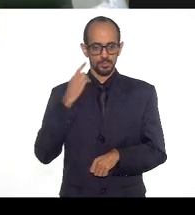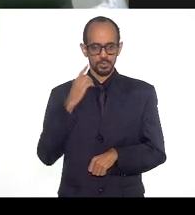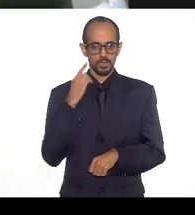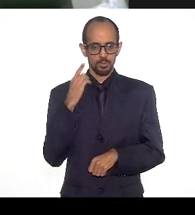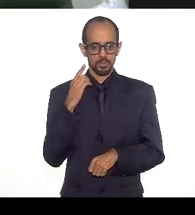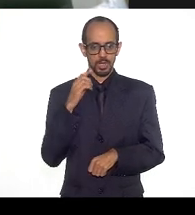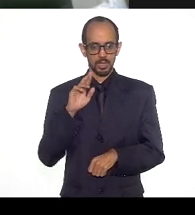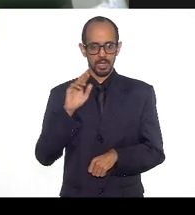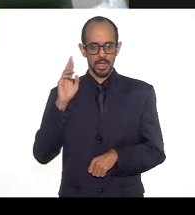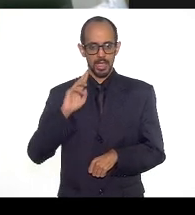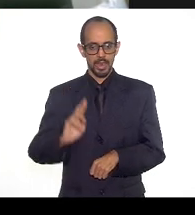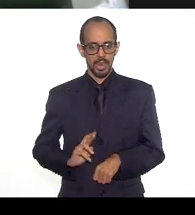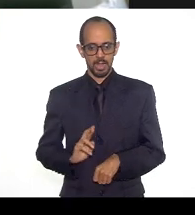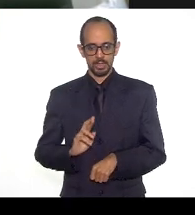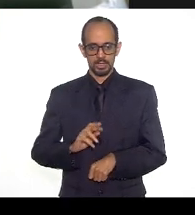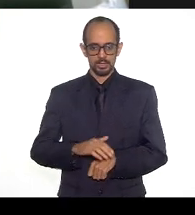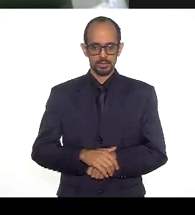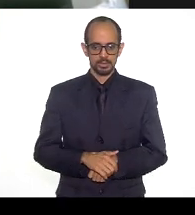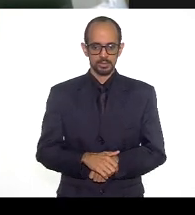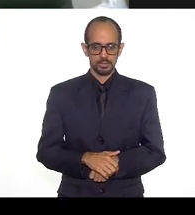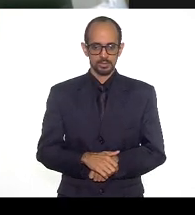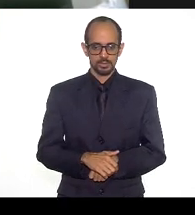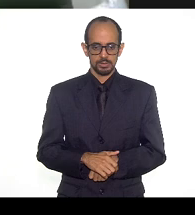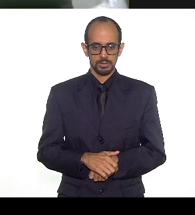Deputada Renata Souza.